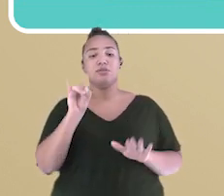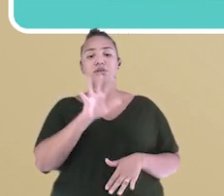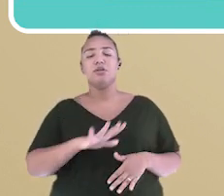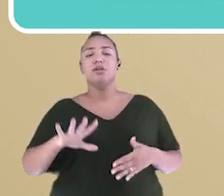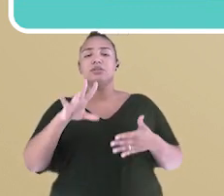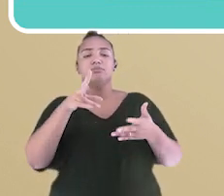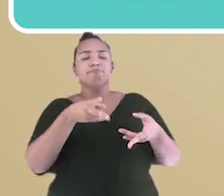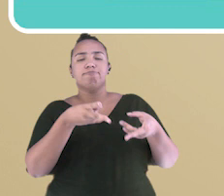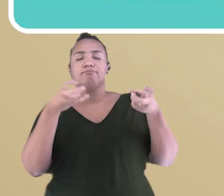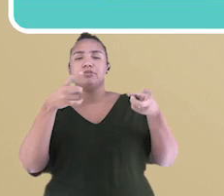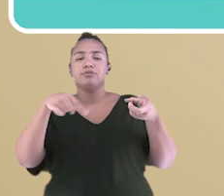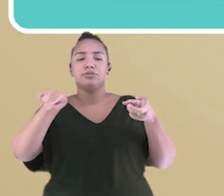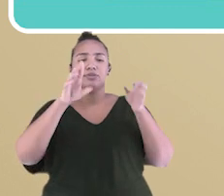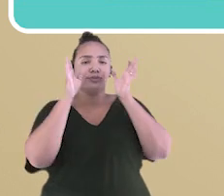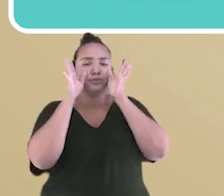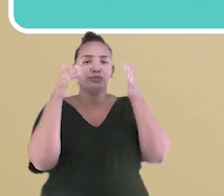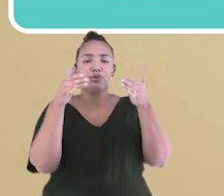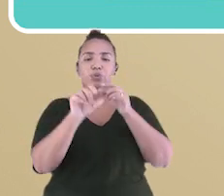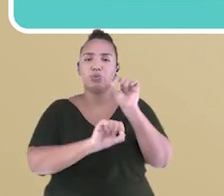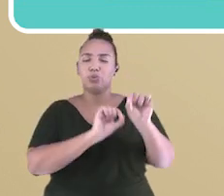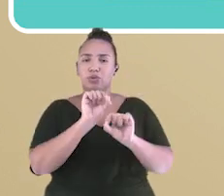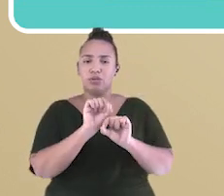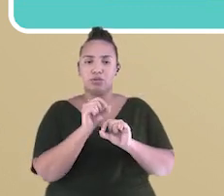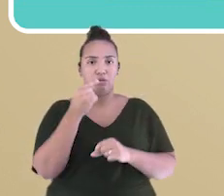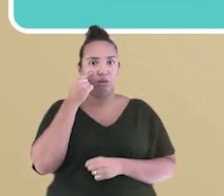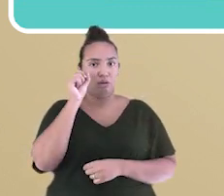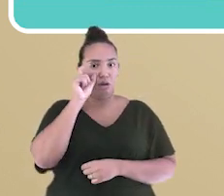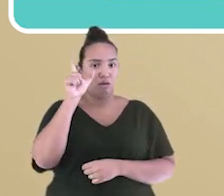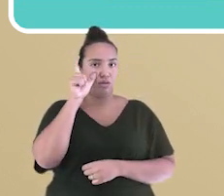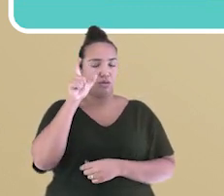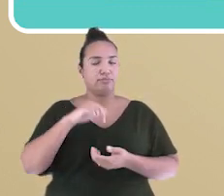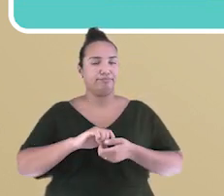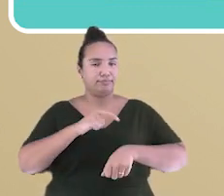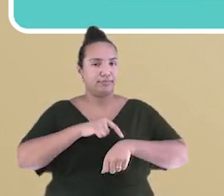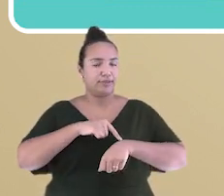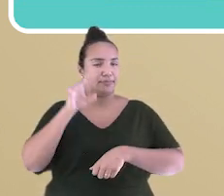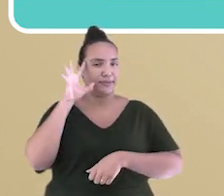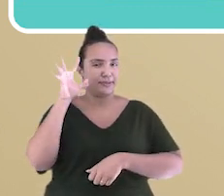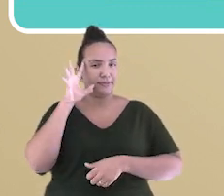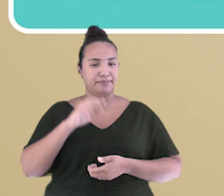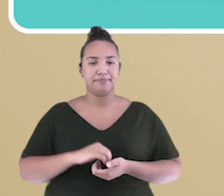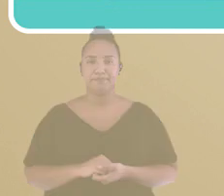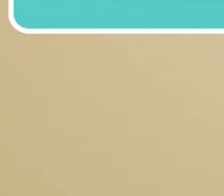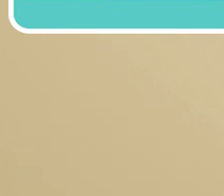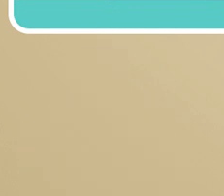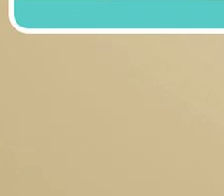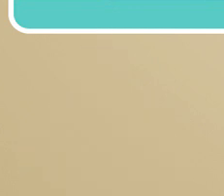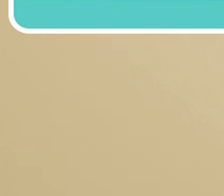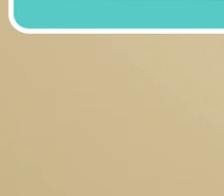imagem, em o que você foca? Observe com atenção. Vou te dar um tempinho para pensar.